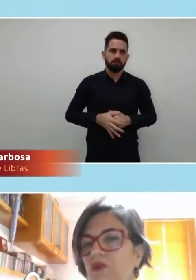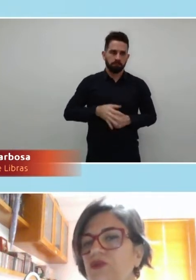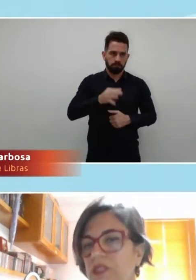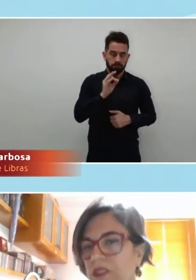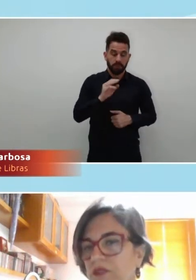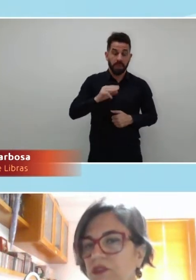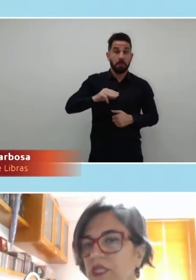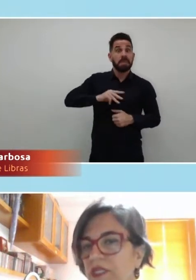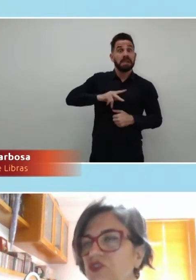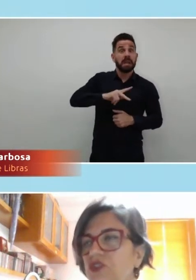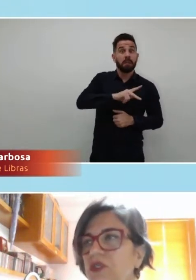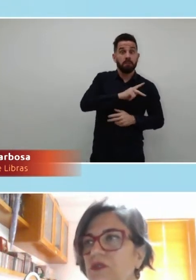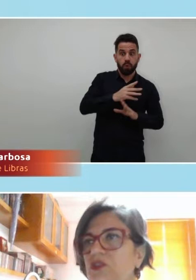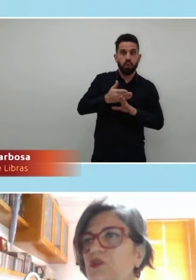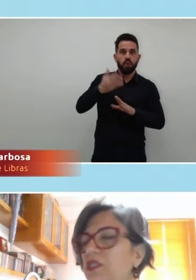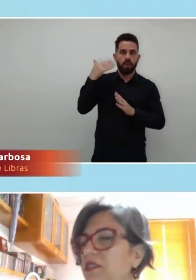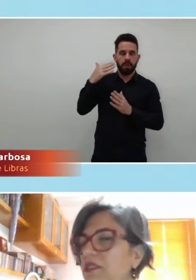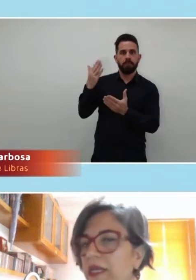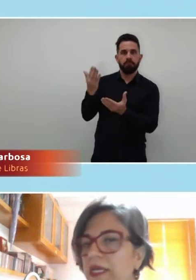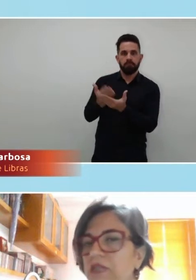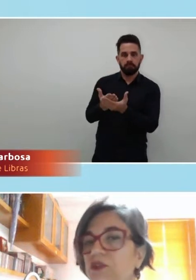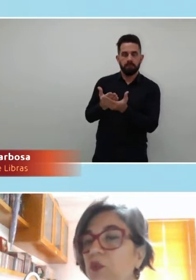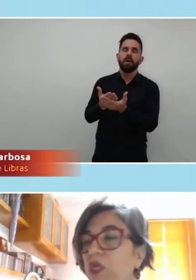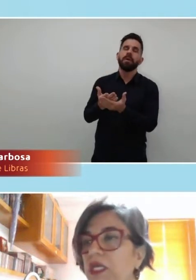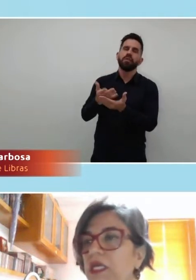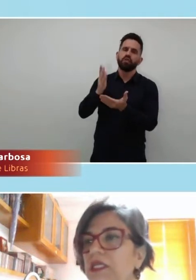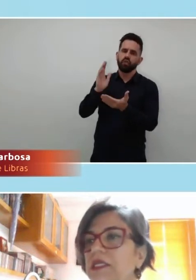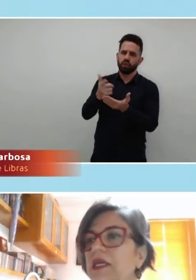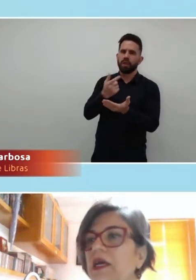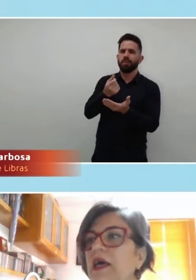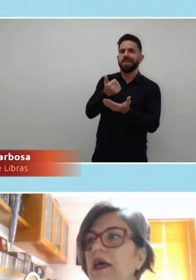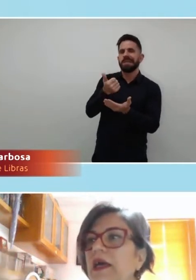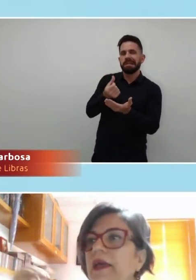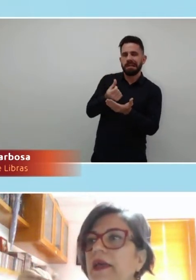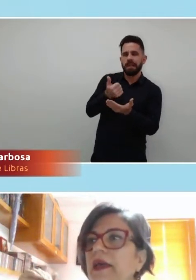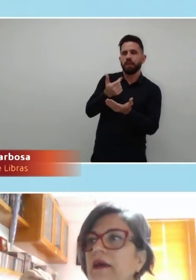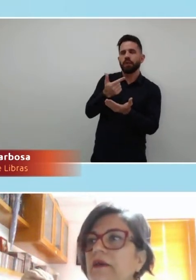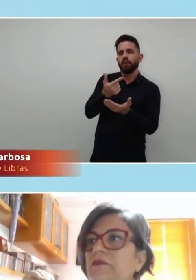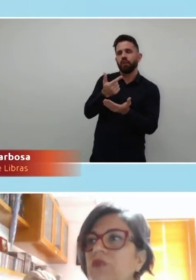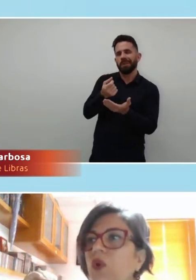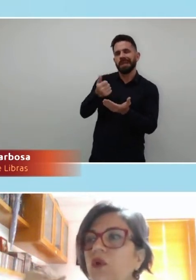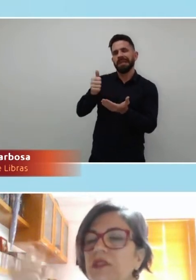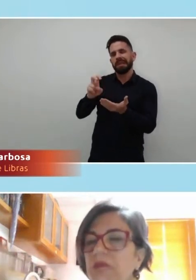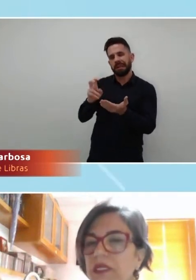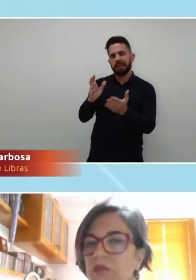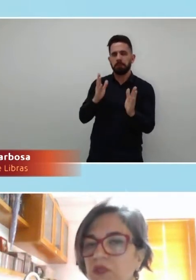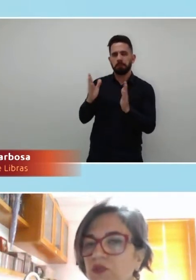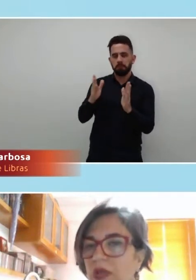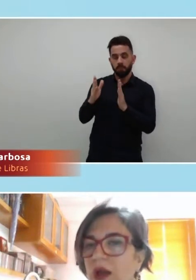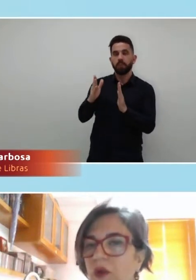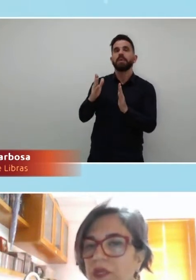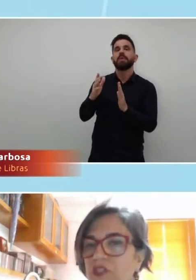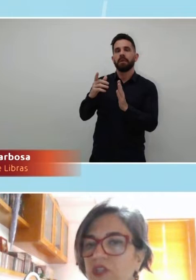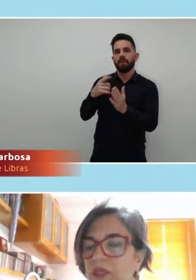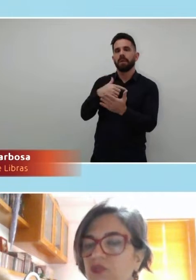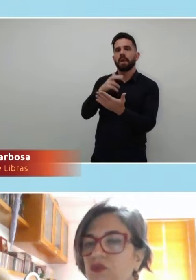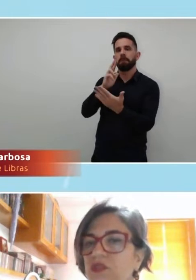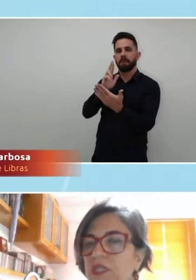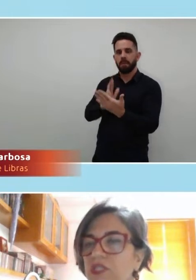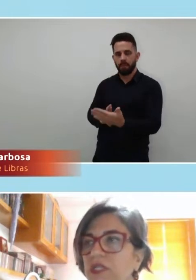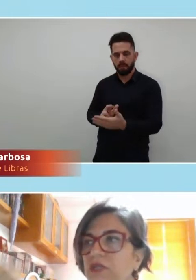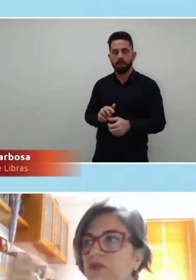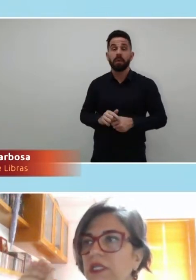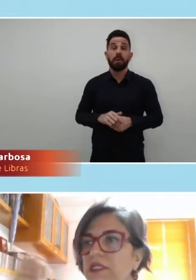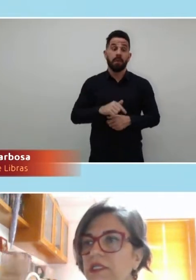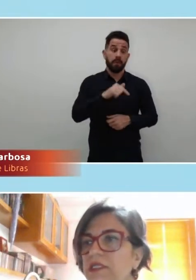alguns anos, desde 2016, 2015. Com o estabelecimento do CAL, praticamente, do Conselho